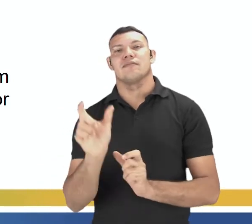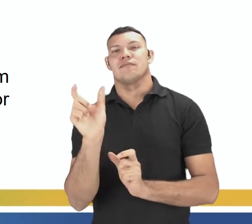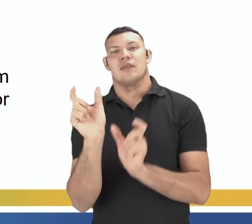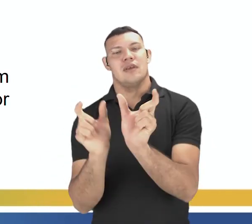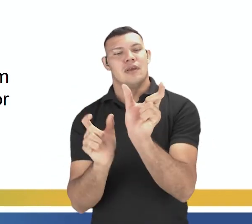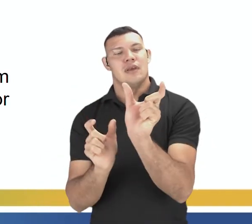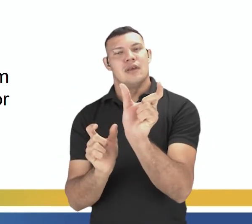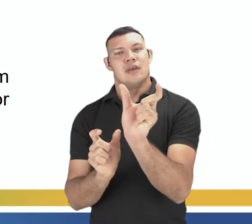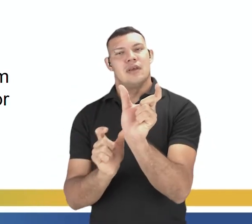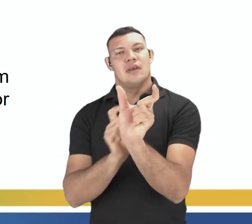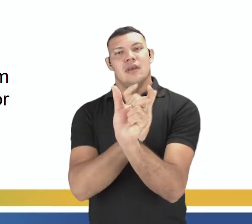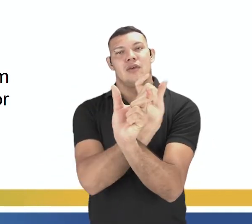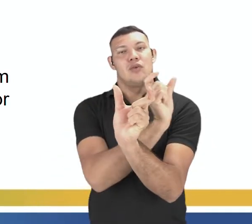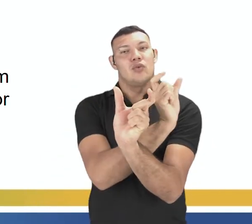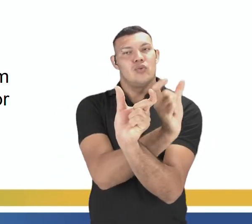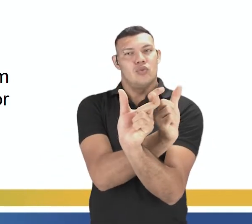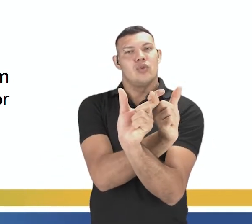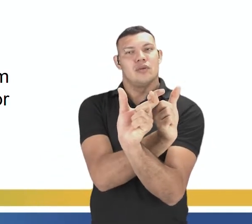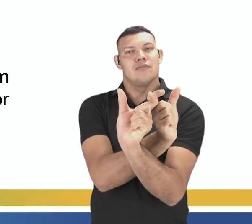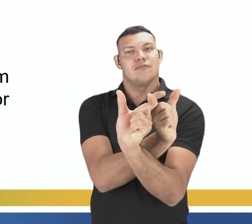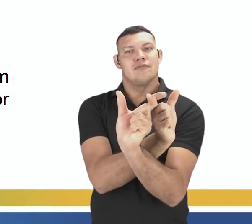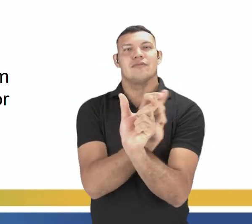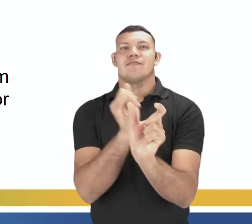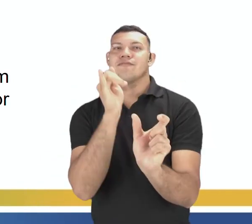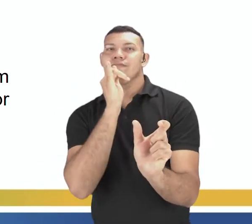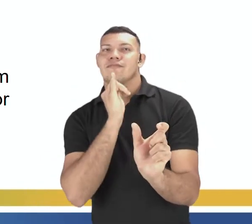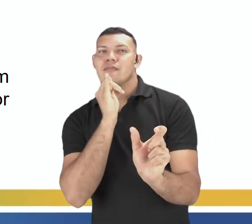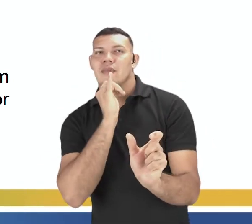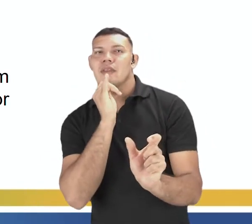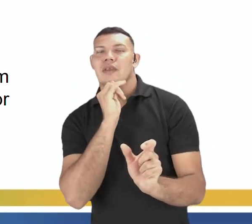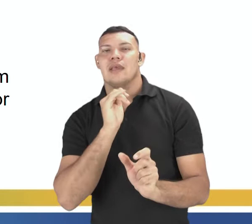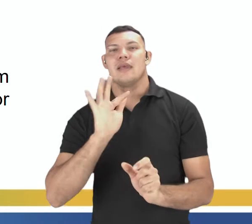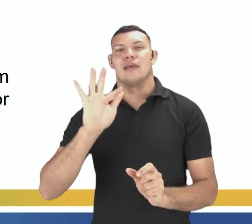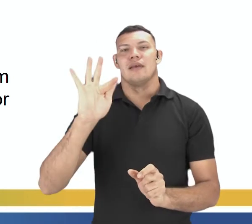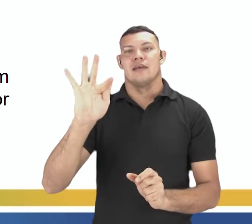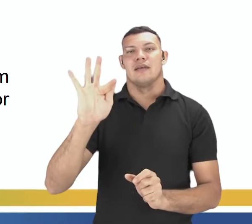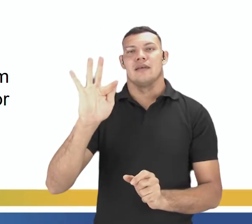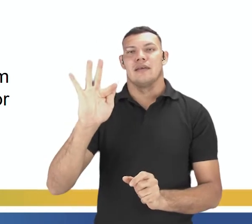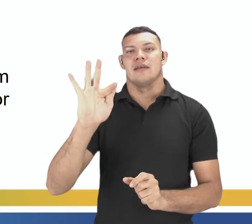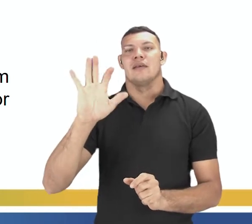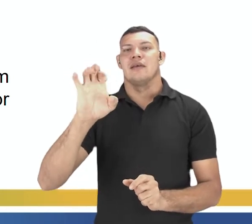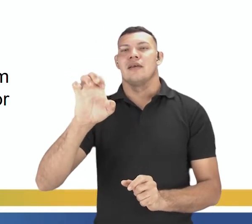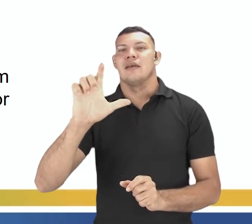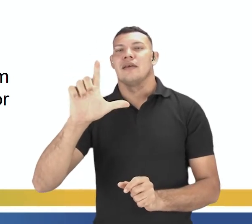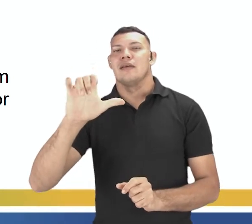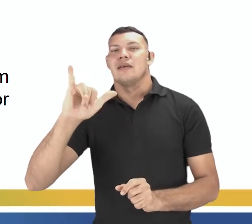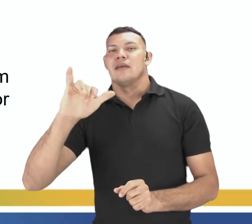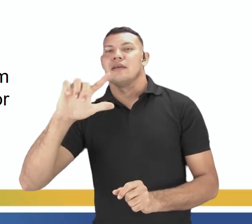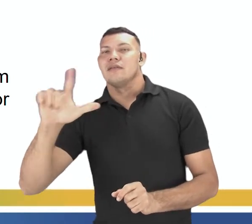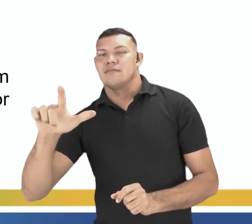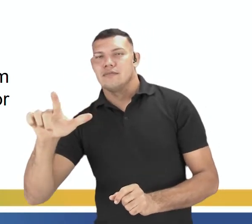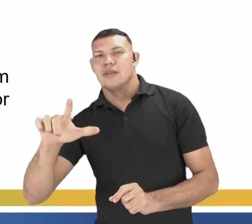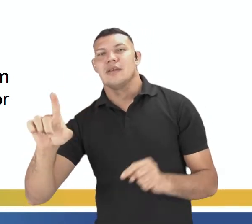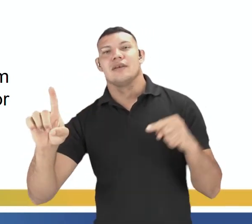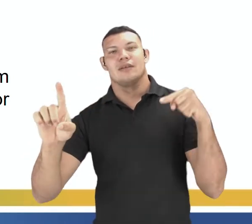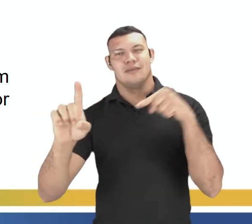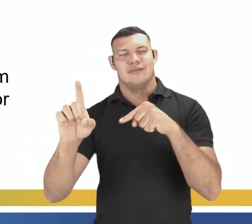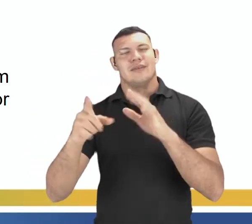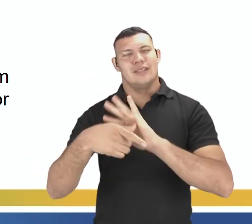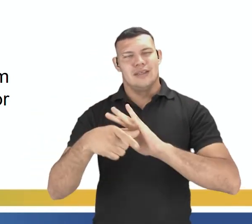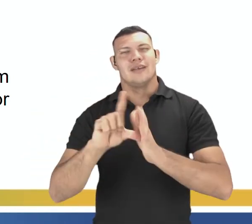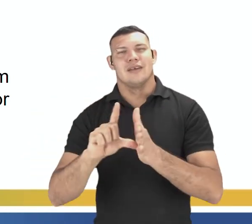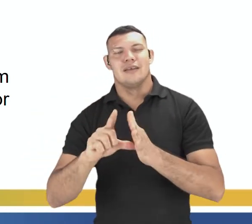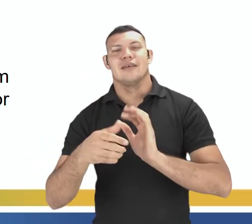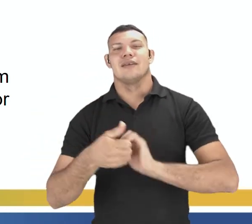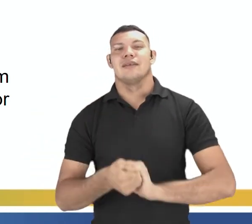sufixo a uma palavra já existente. Por exemplo, usamos o mesmo radical que usamos lá no prefixo.